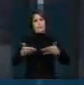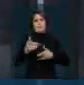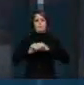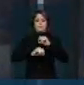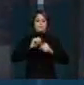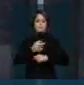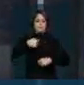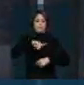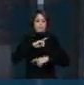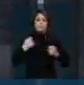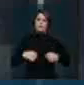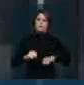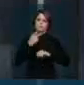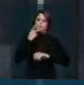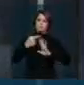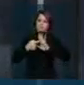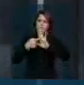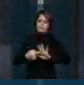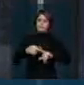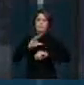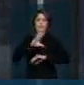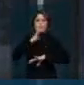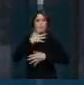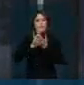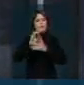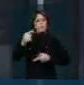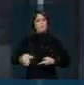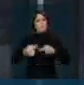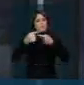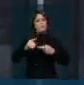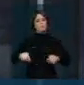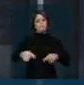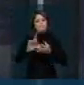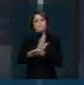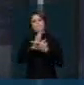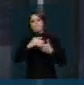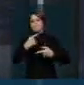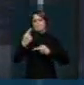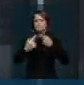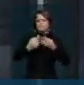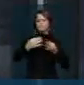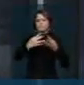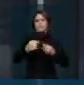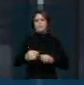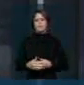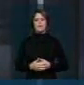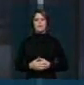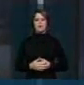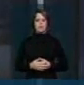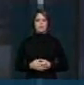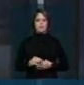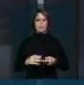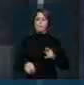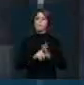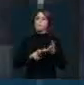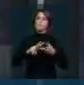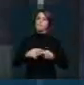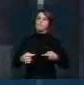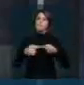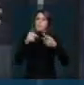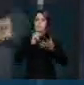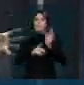temos que expor a coragem política de enfrentar determinados debates e nos